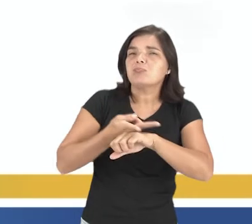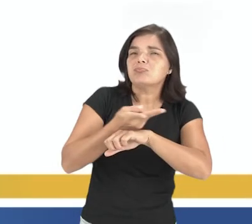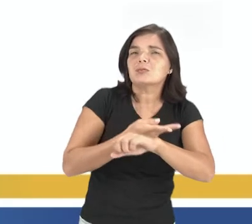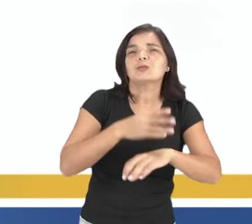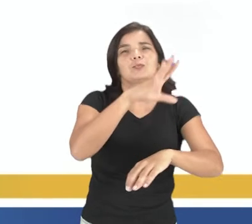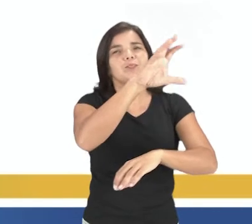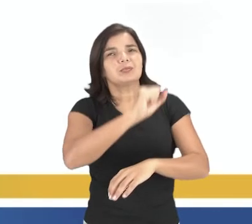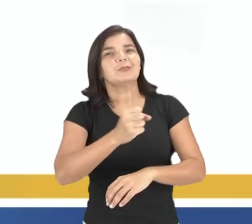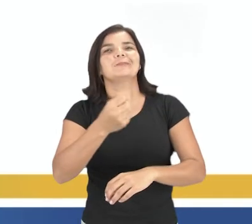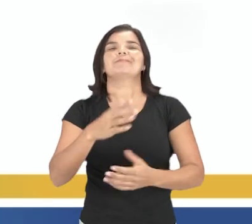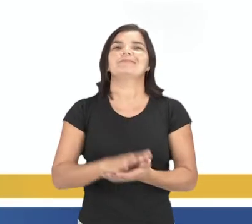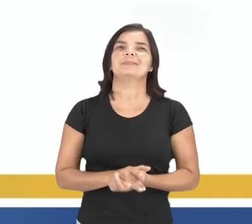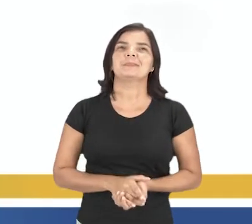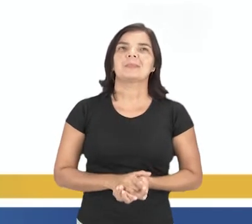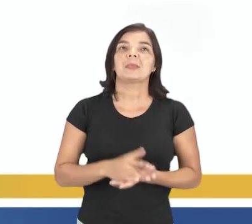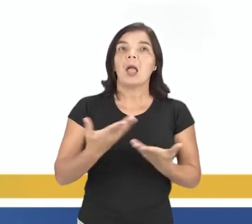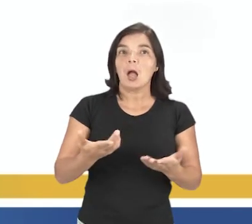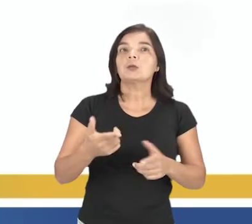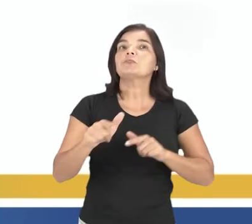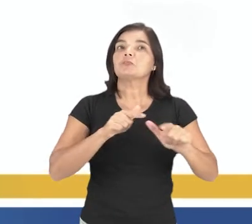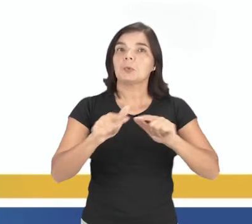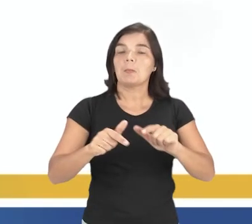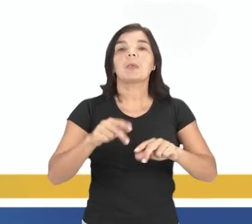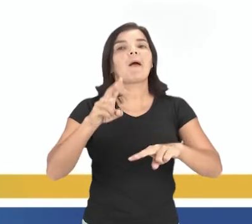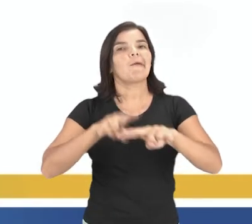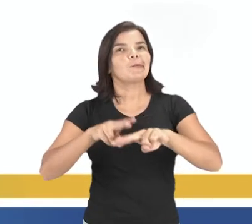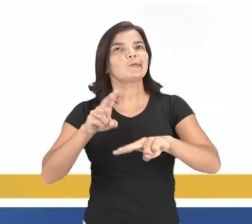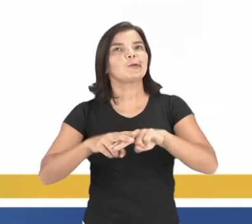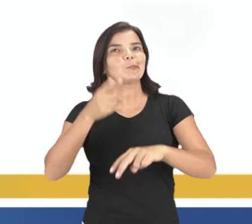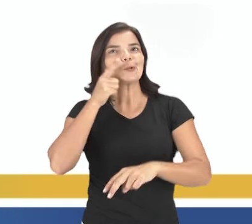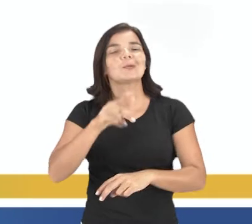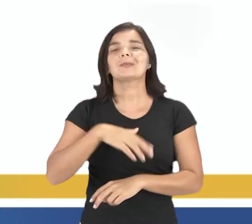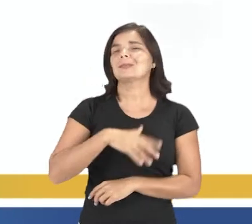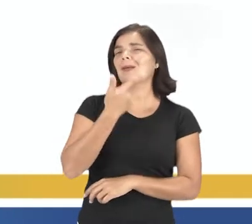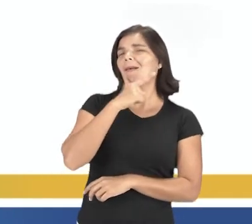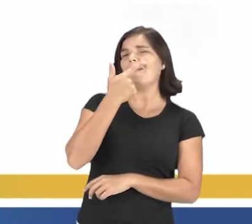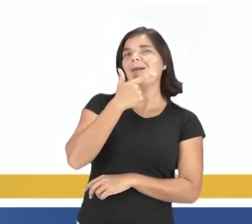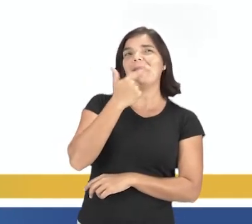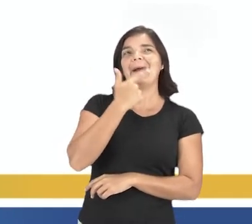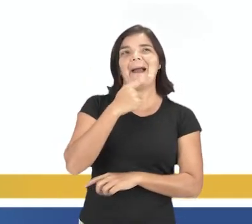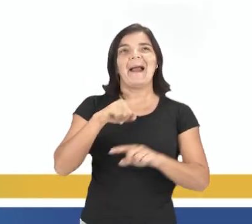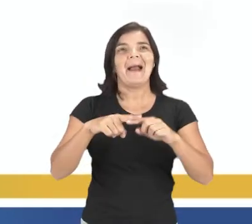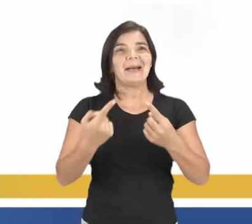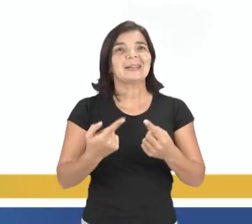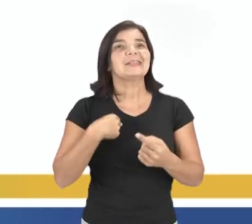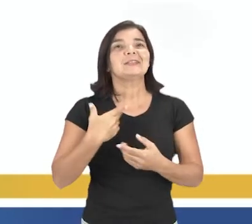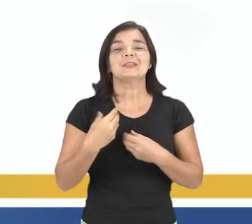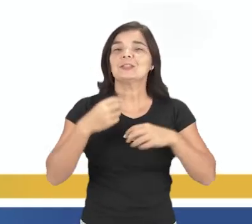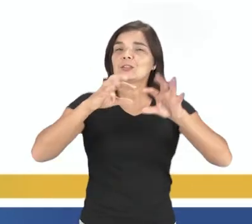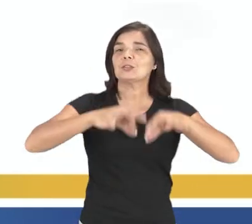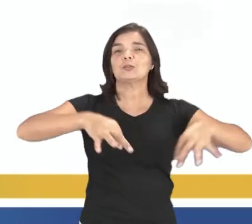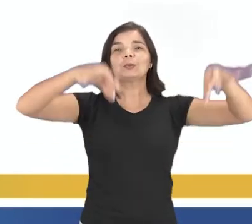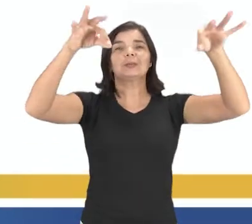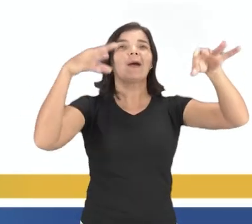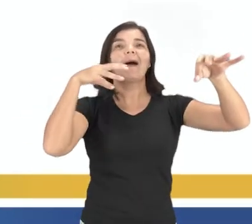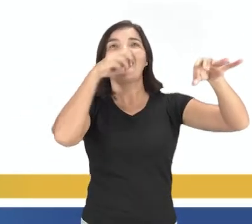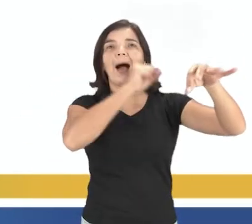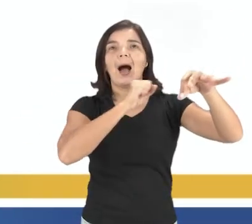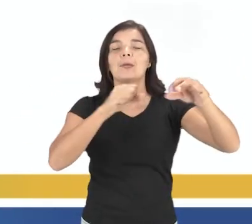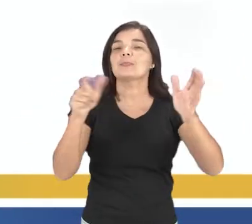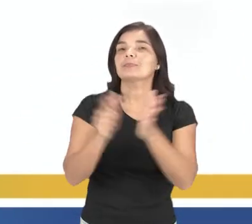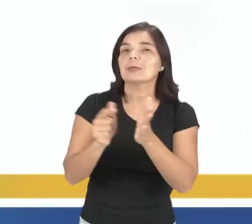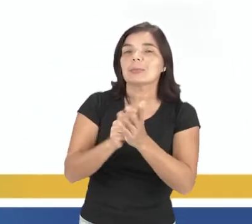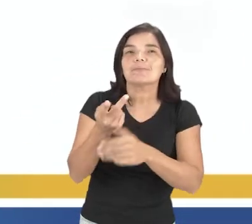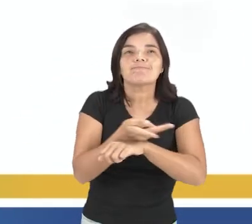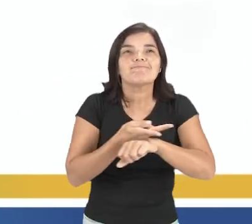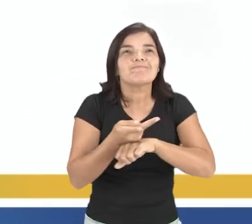vir buscá-lo. Arranjou serviço para ele na cadeia. Achei graça, dei risada. Estendi as roupas e rapidamente fui catar